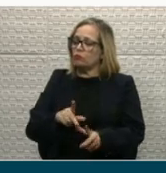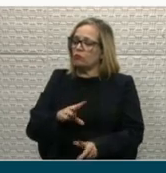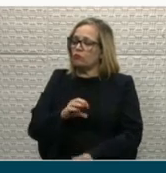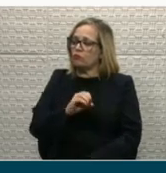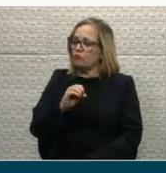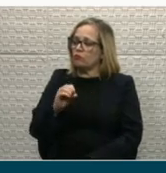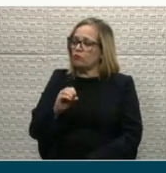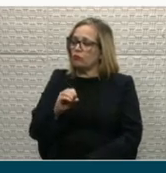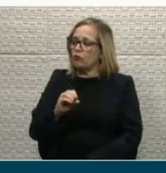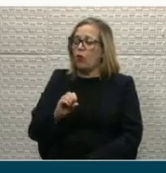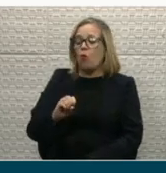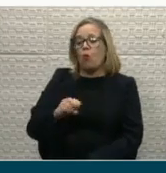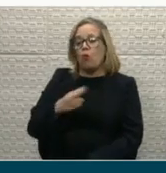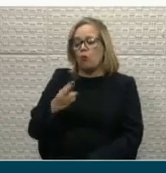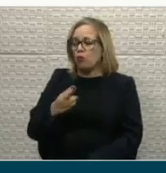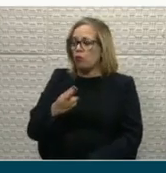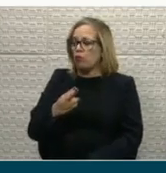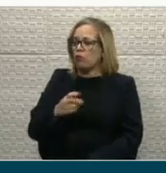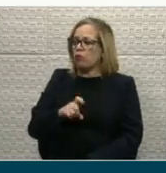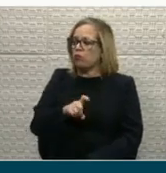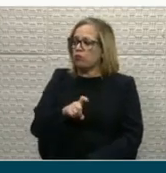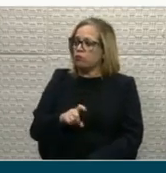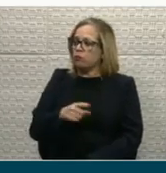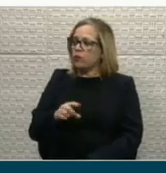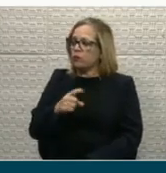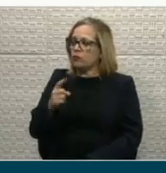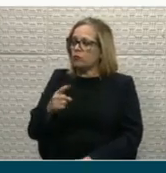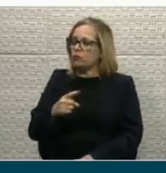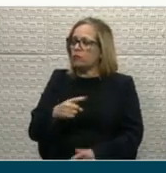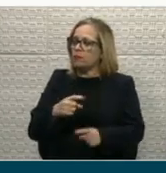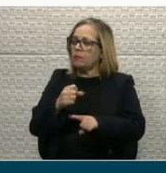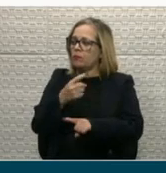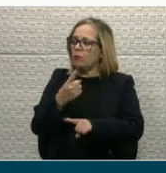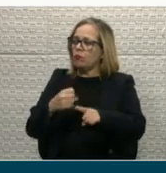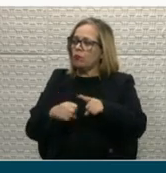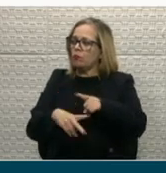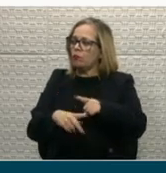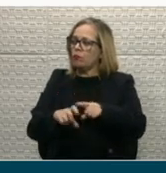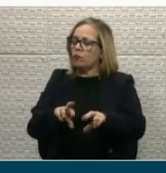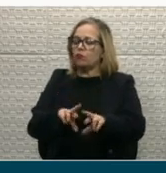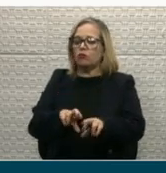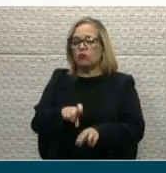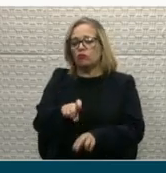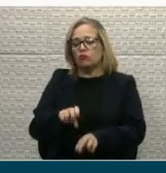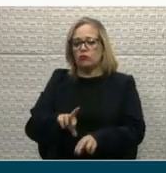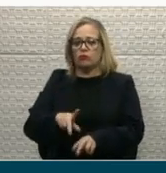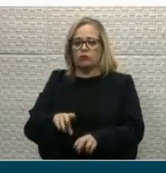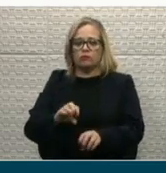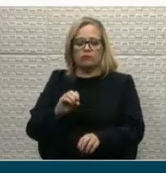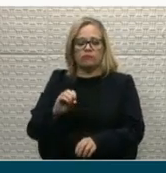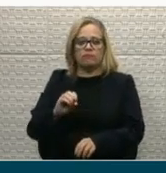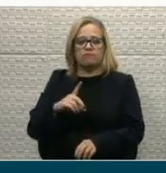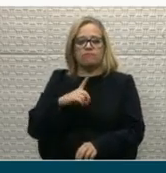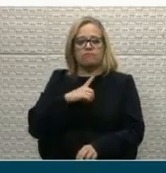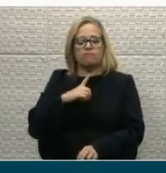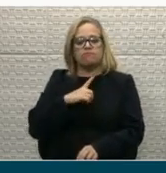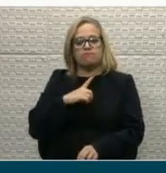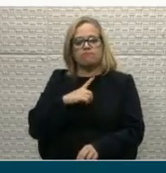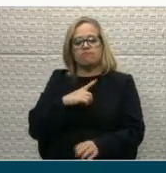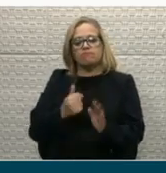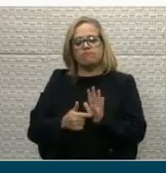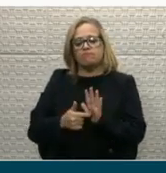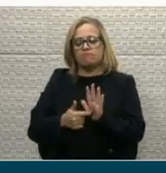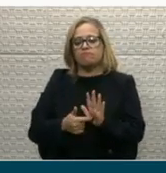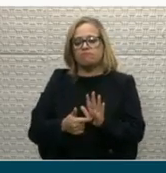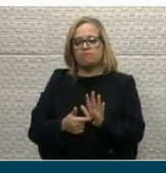zero, ou a forma x menos meio x com x diferente de zero. Então, eu obtenho uma